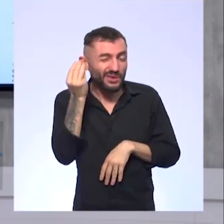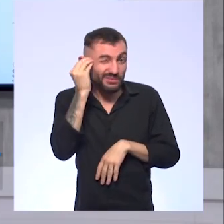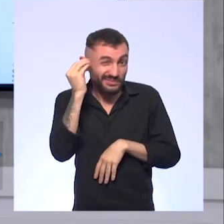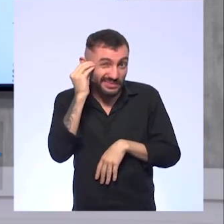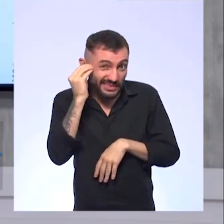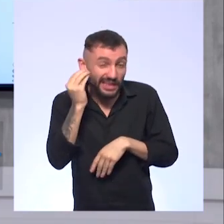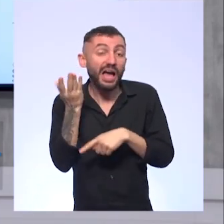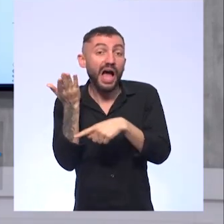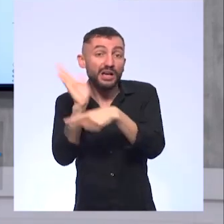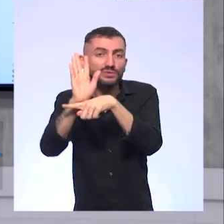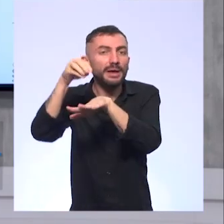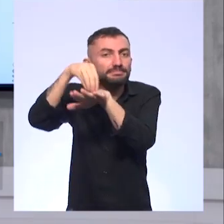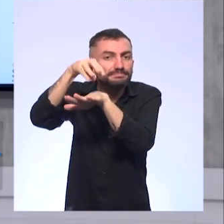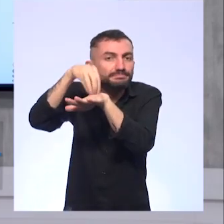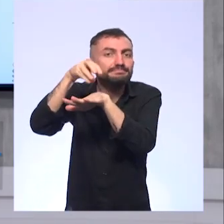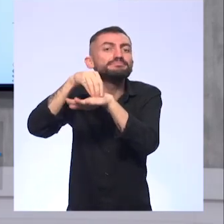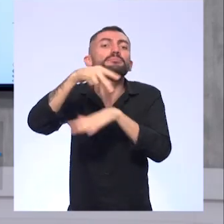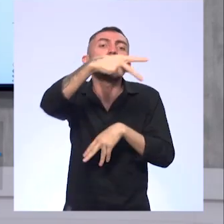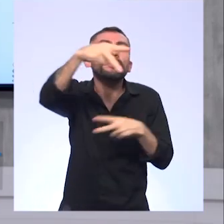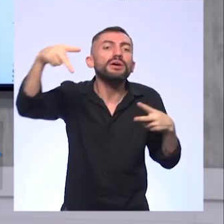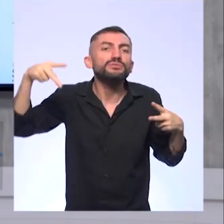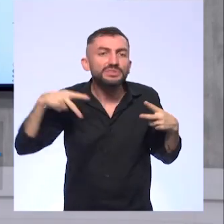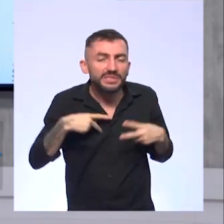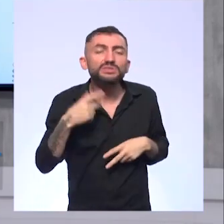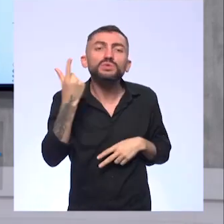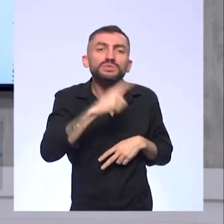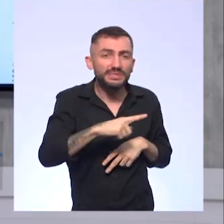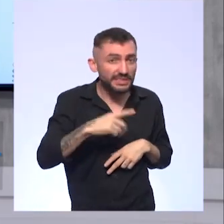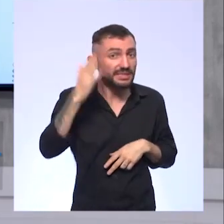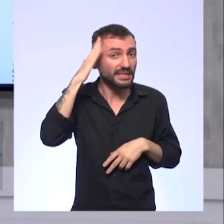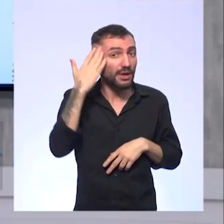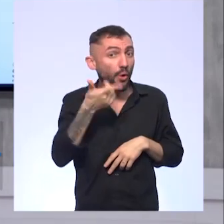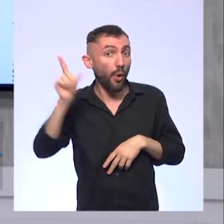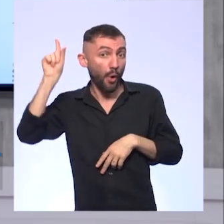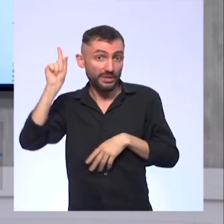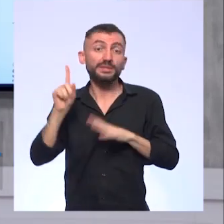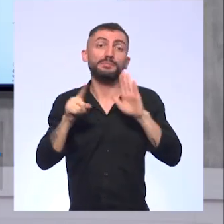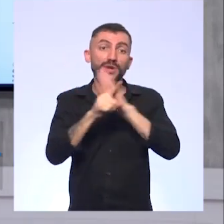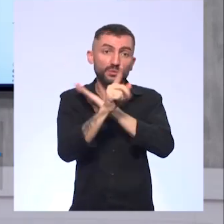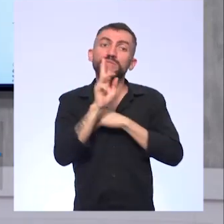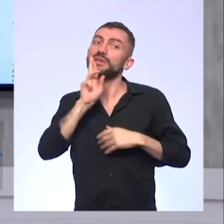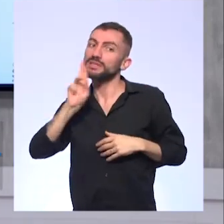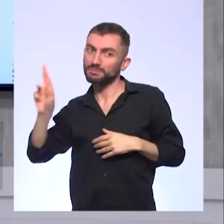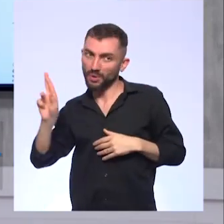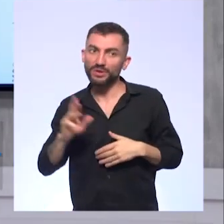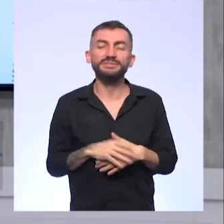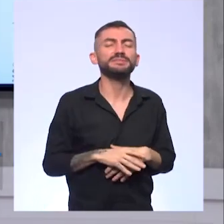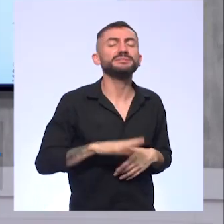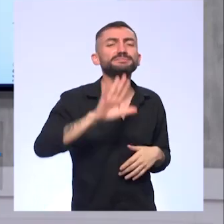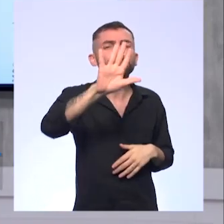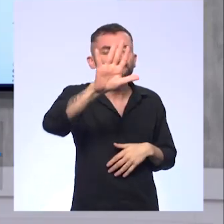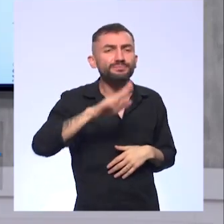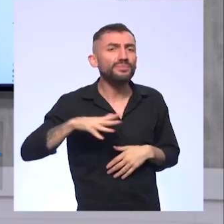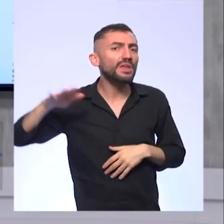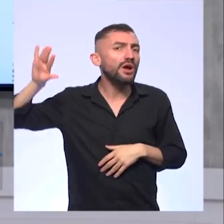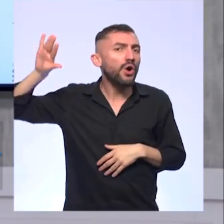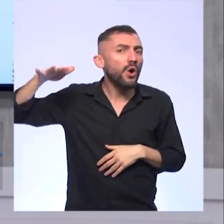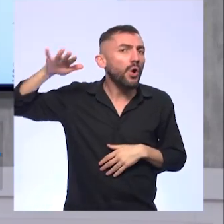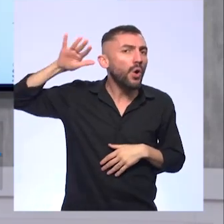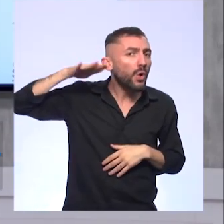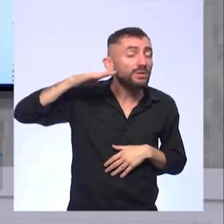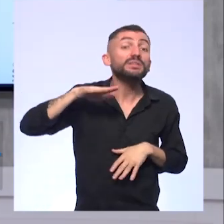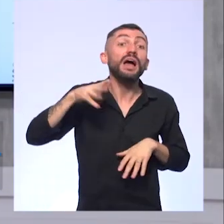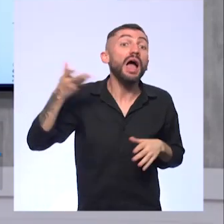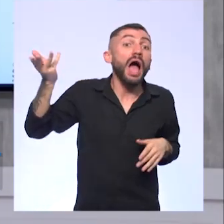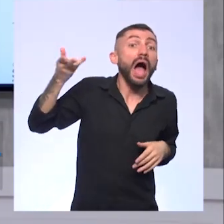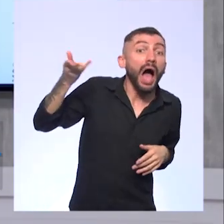observações importantes algumas coisas para a gente fazer uma outra que o período de uma onda é determinada pelo